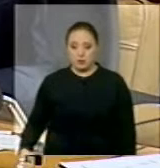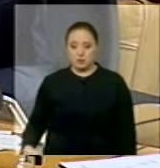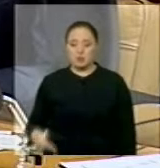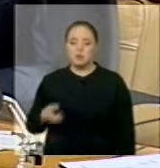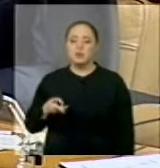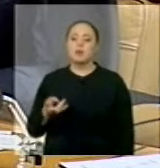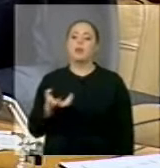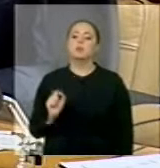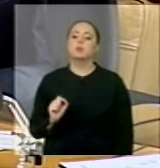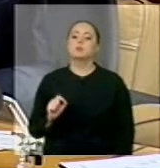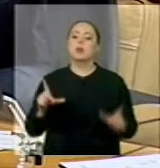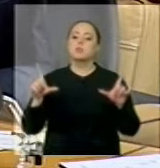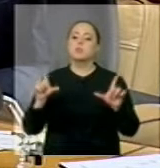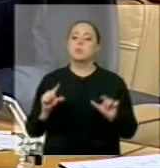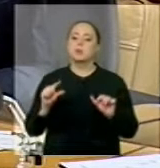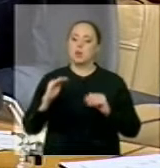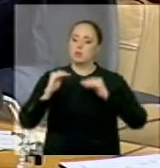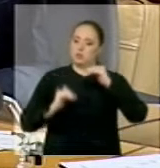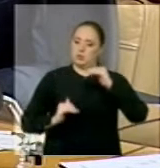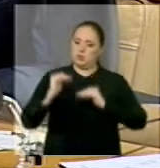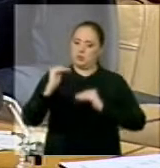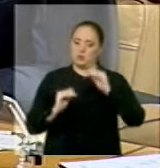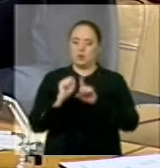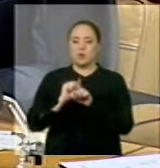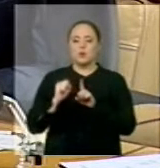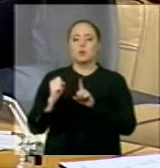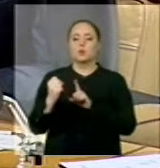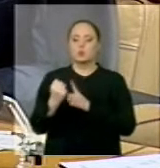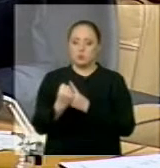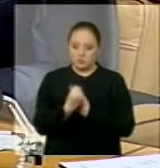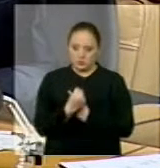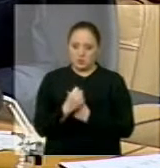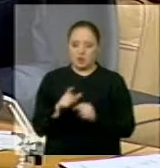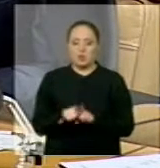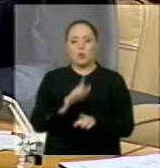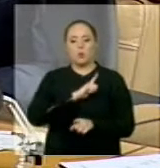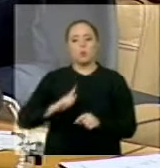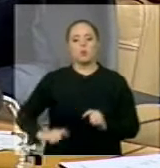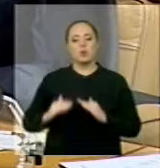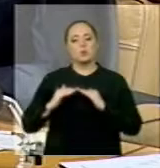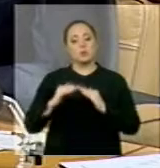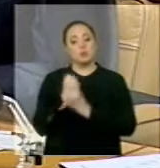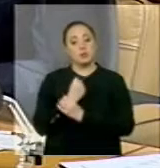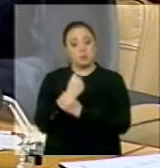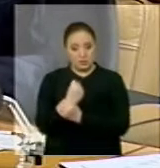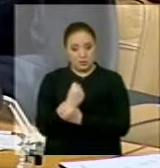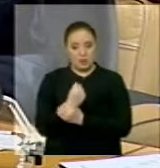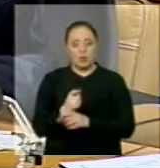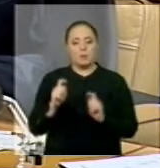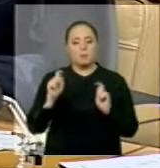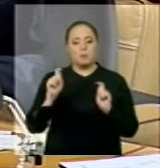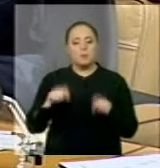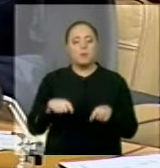procura reduzir a desigualdade social e promover o desenvolvimento sustentável da região, possibilitando acesso